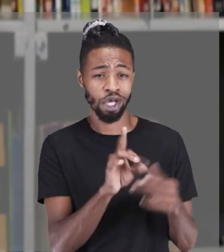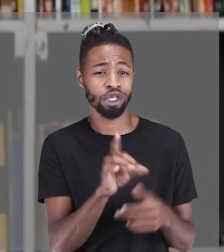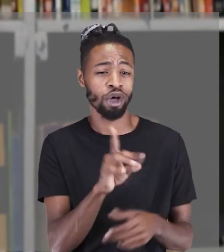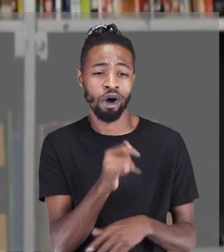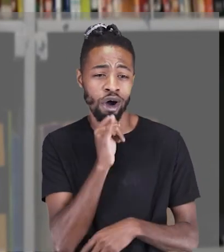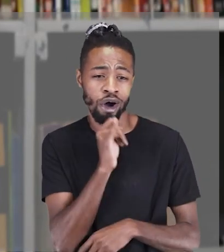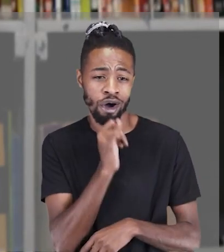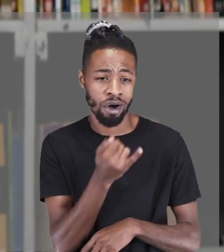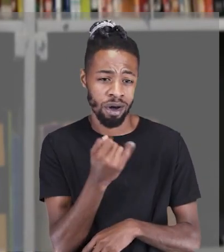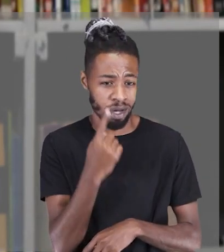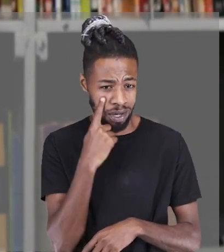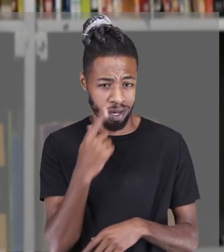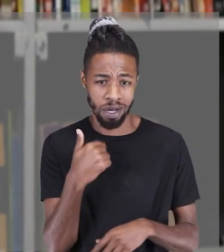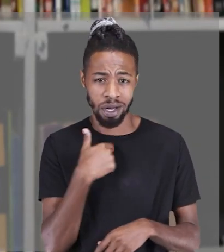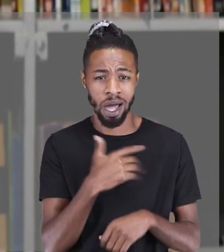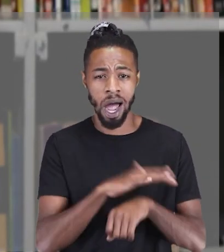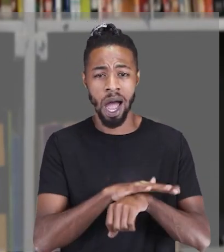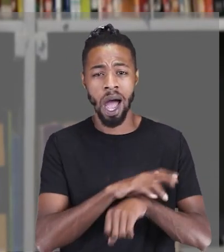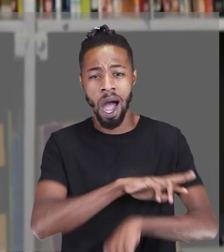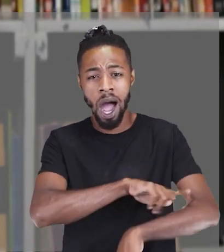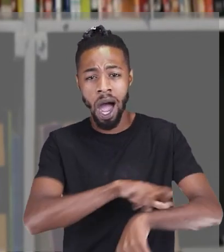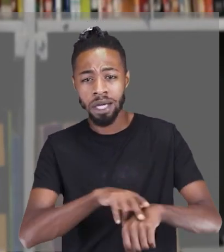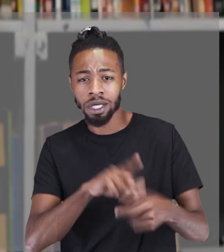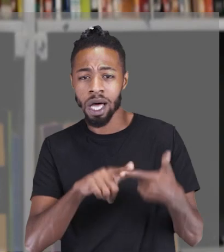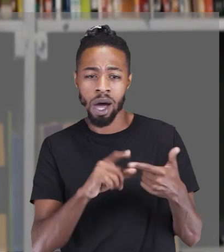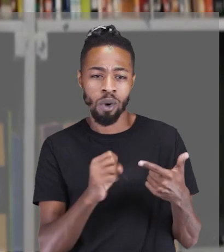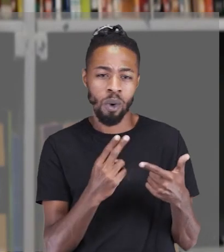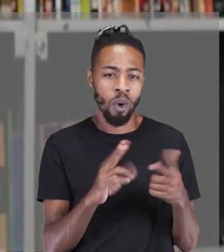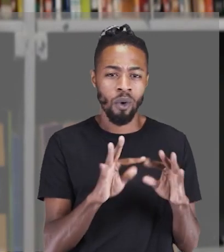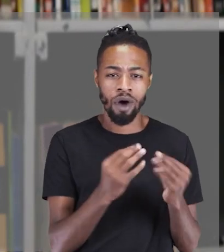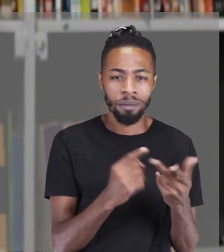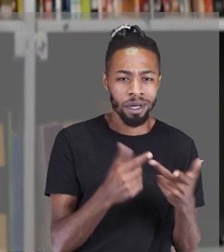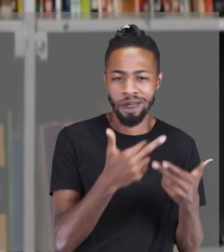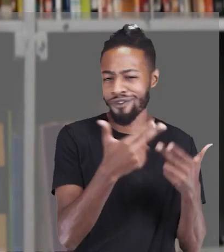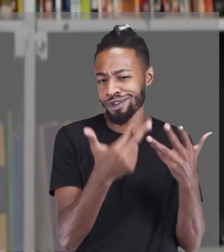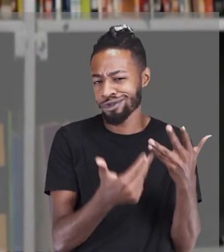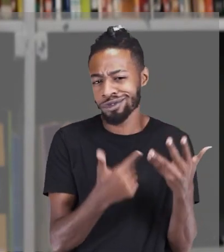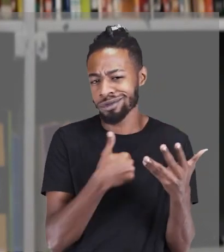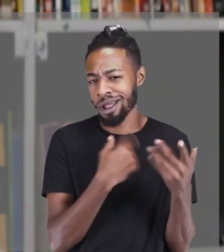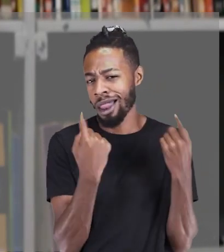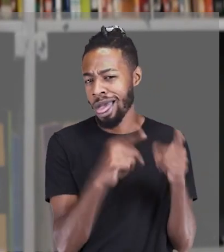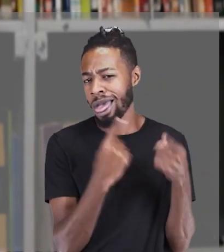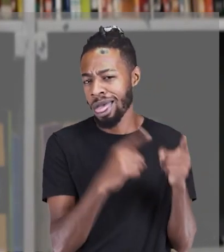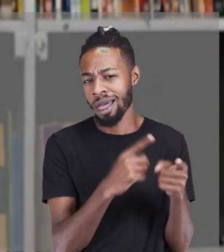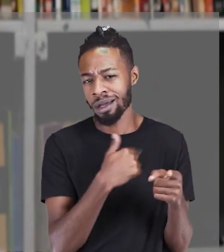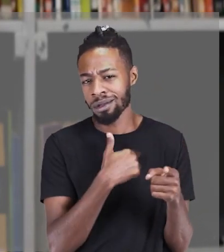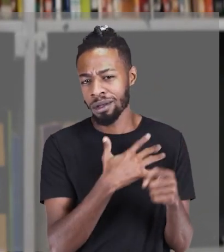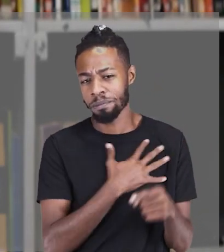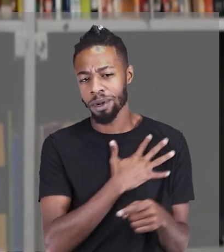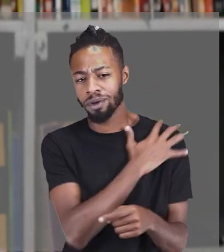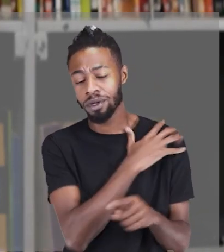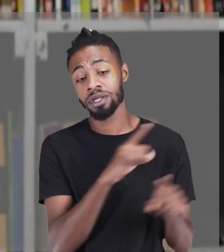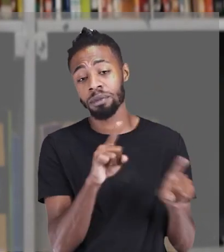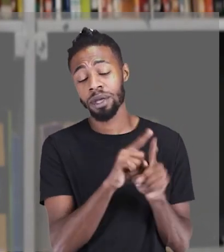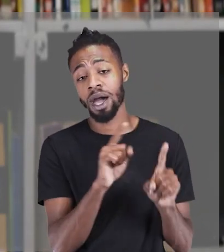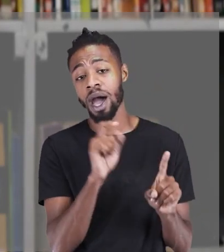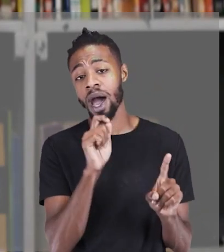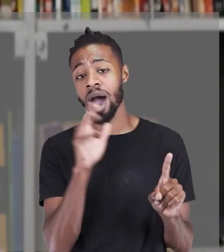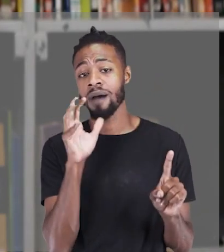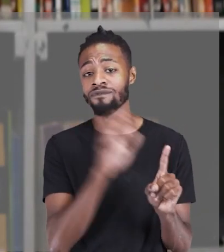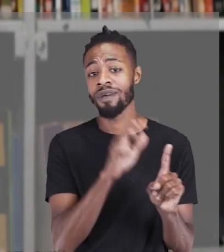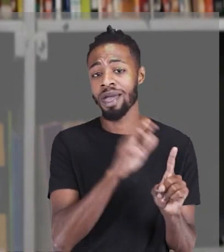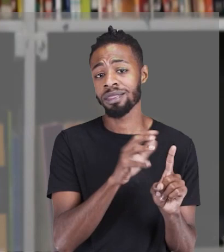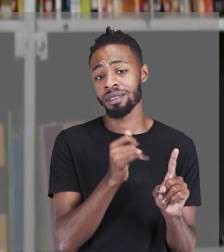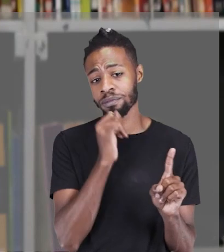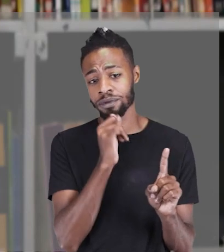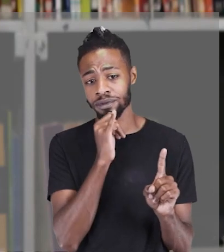em questão geral, de muitas coisas, não só em questão racial, como homofobia, como várias outras coisas. E